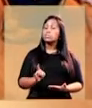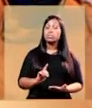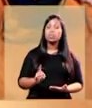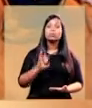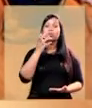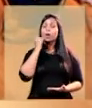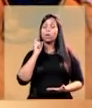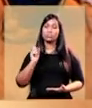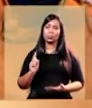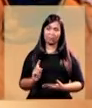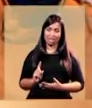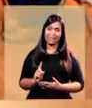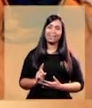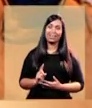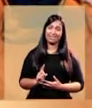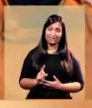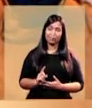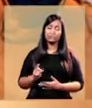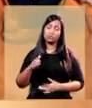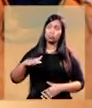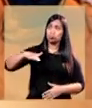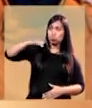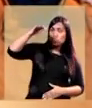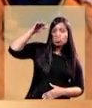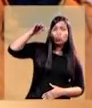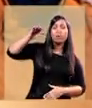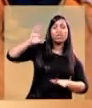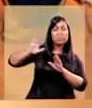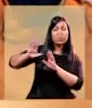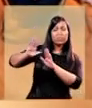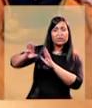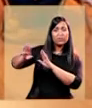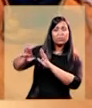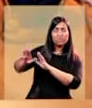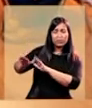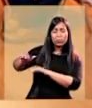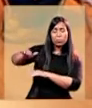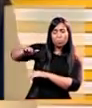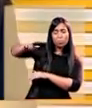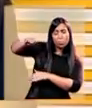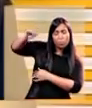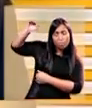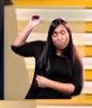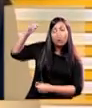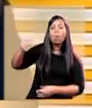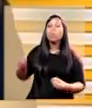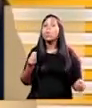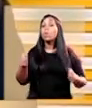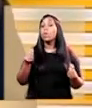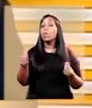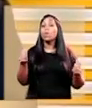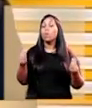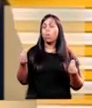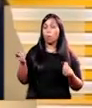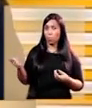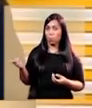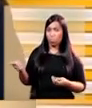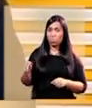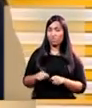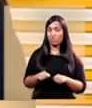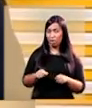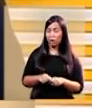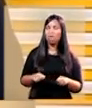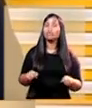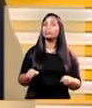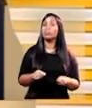são adotadas, a maioria adolescentes, vão ficando nos projetos, como é que se lida com